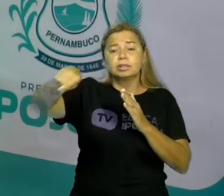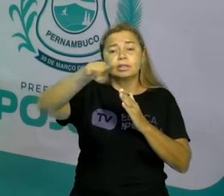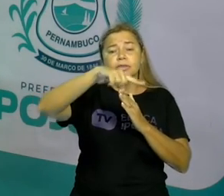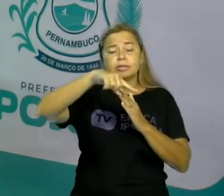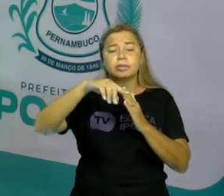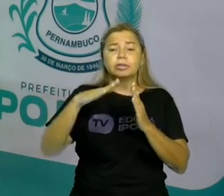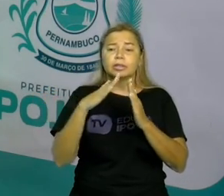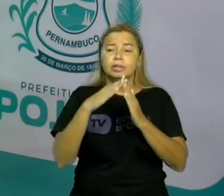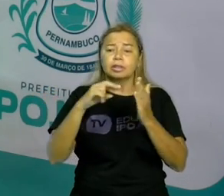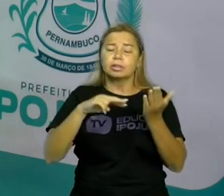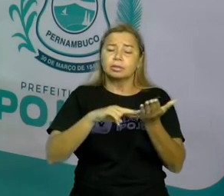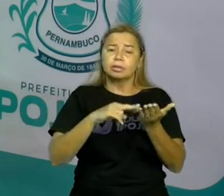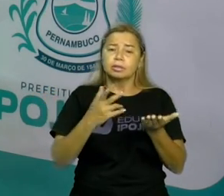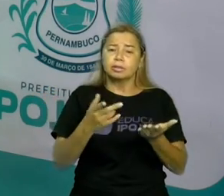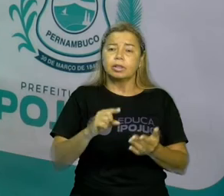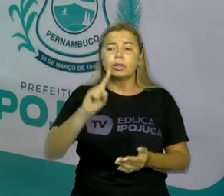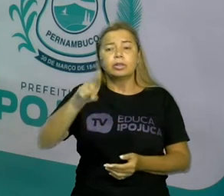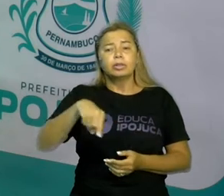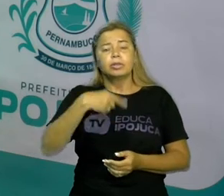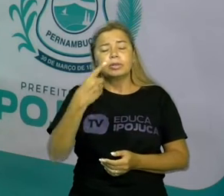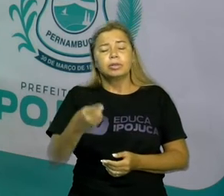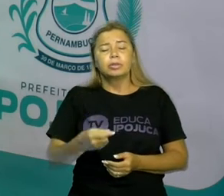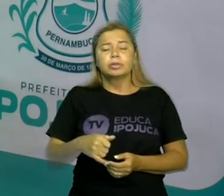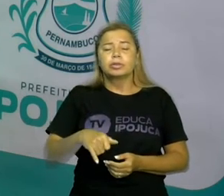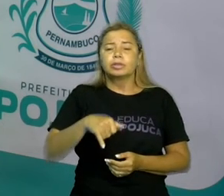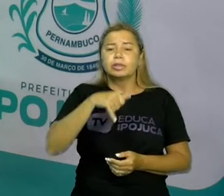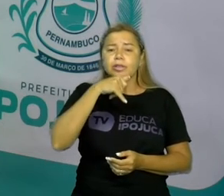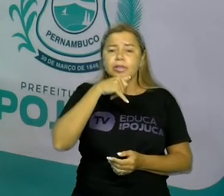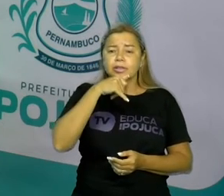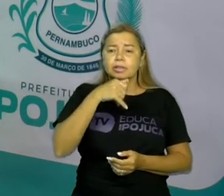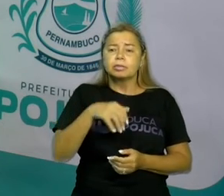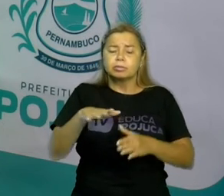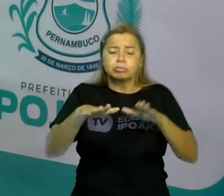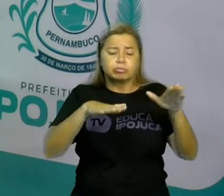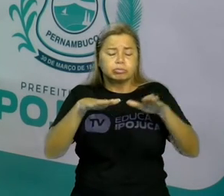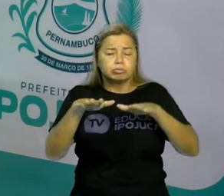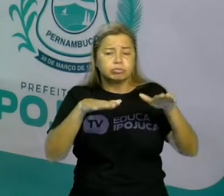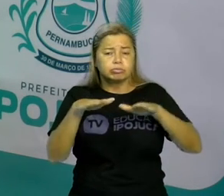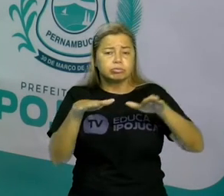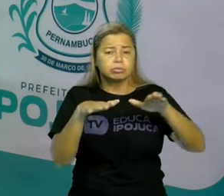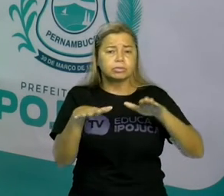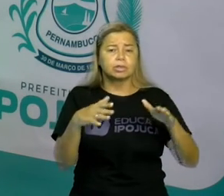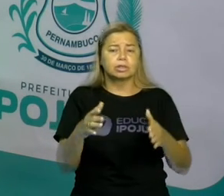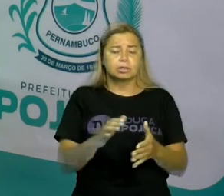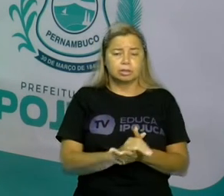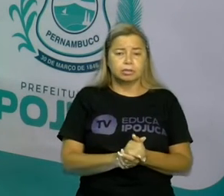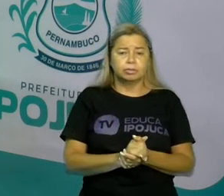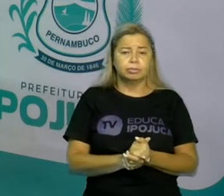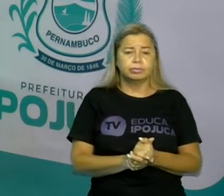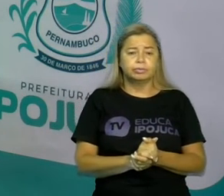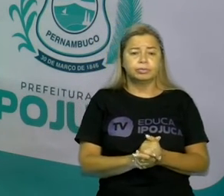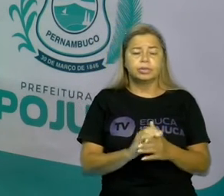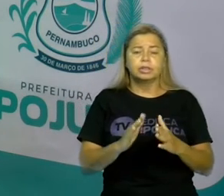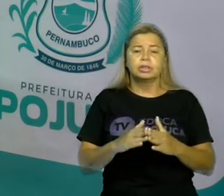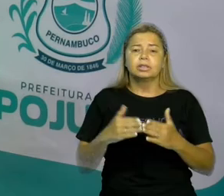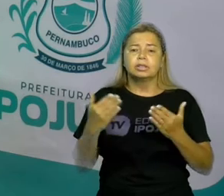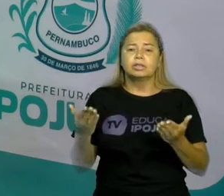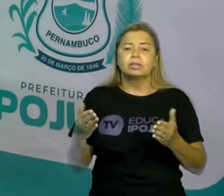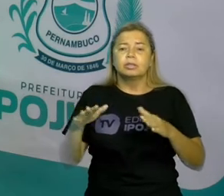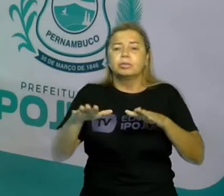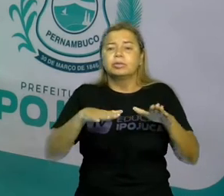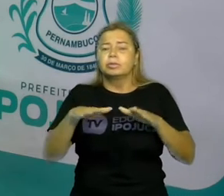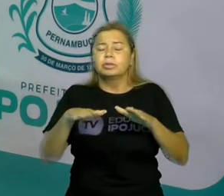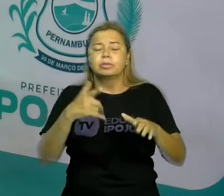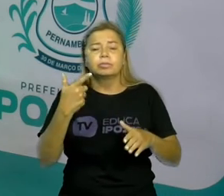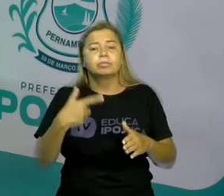Seria outro exemplo de movimentação. Não, Na movimentação não existe uma